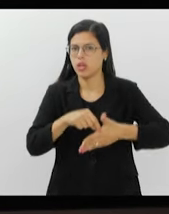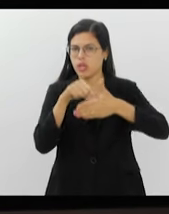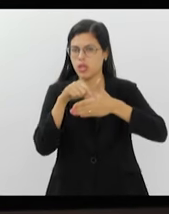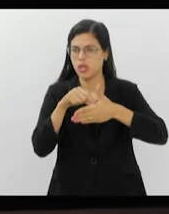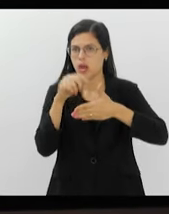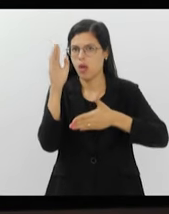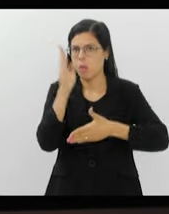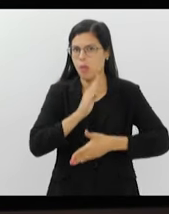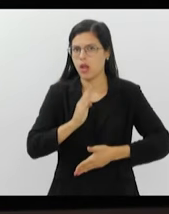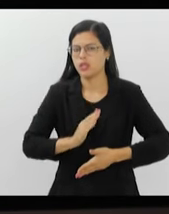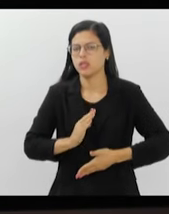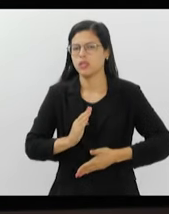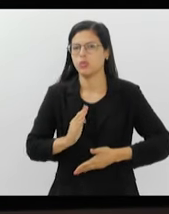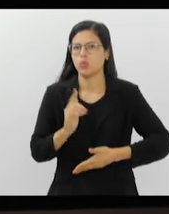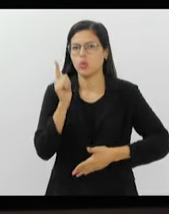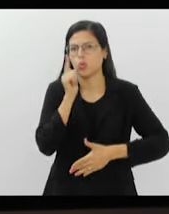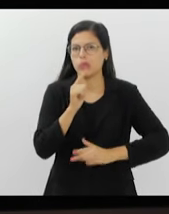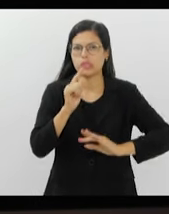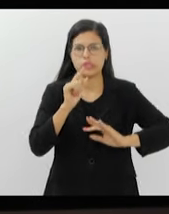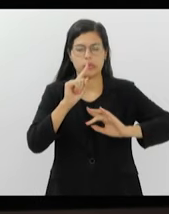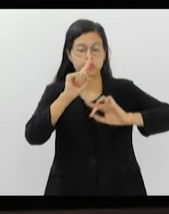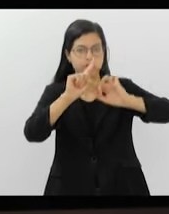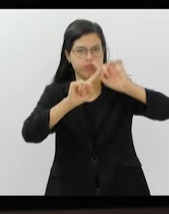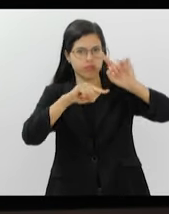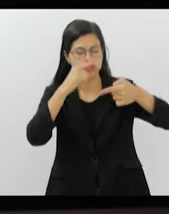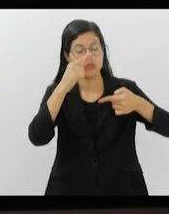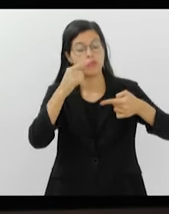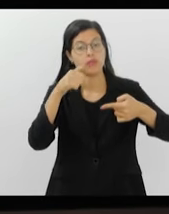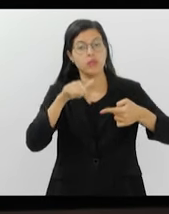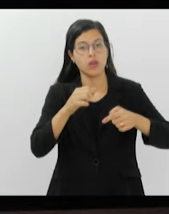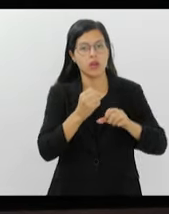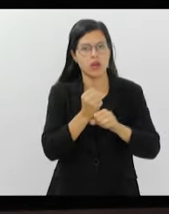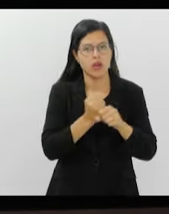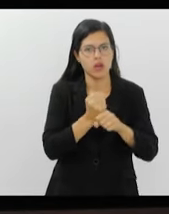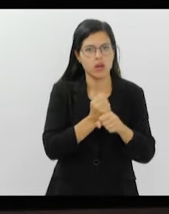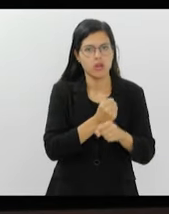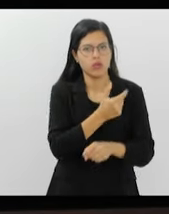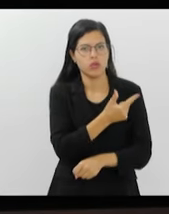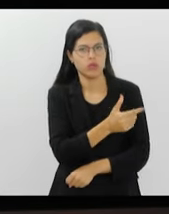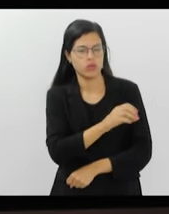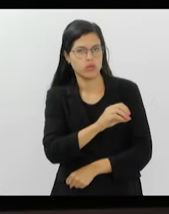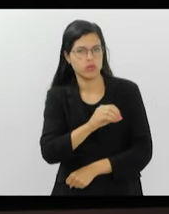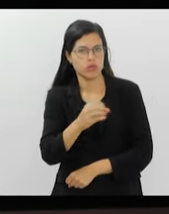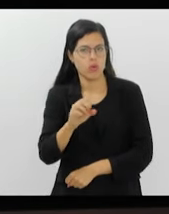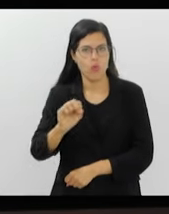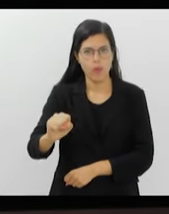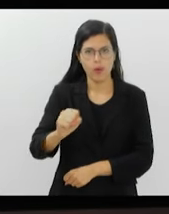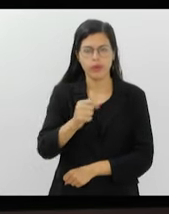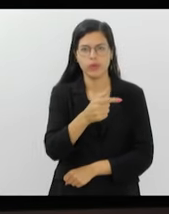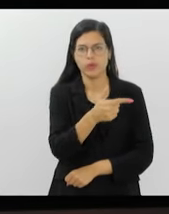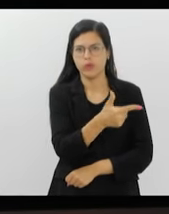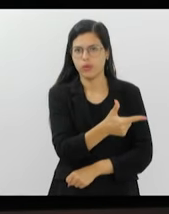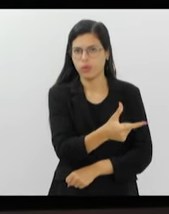a prosperidade viemos a 2008 2012 2016